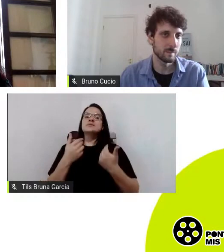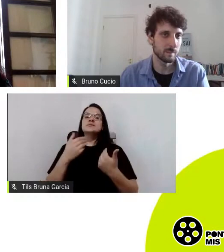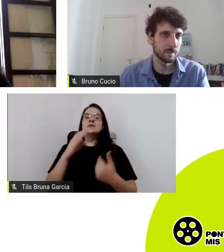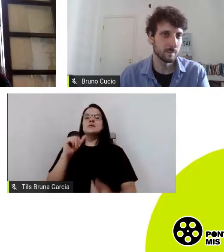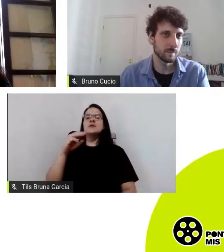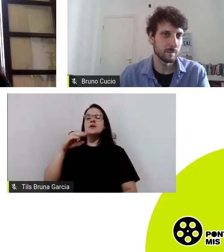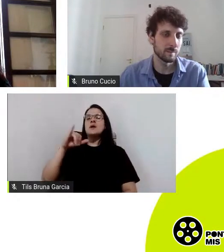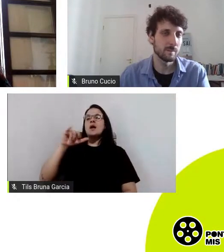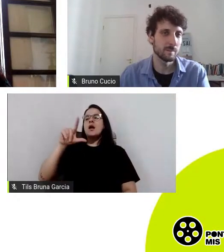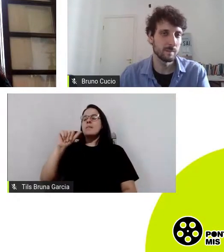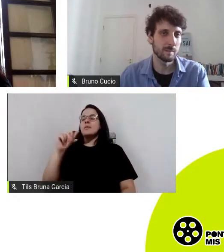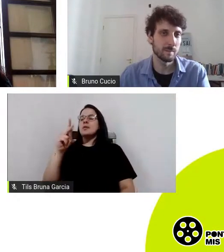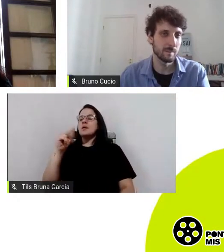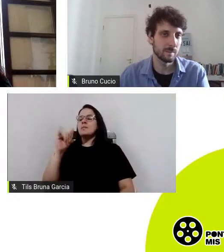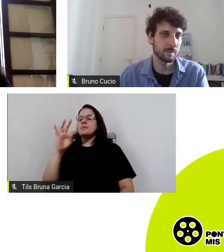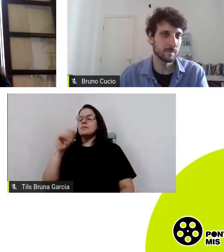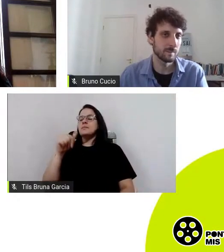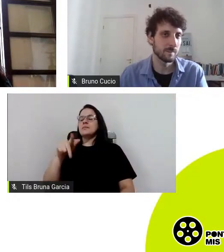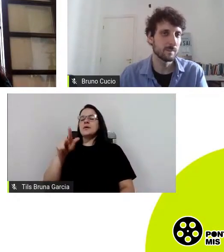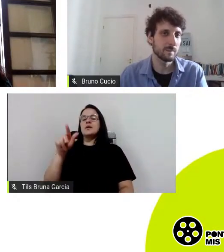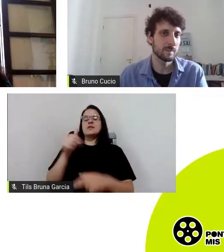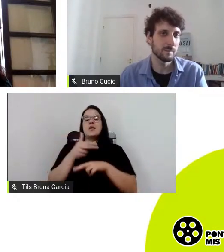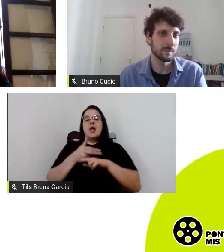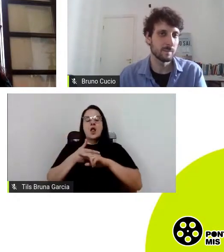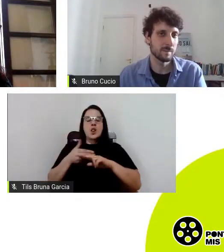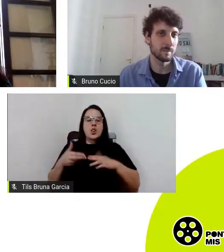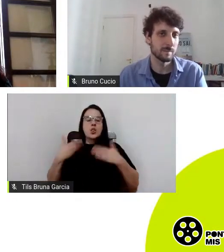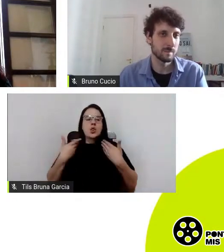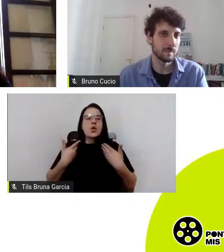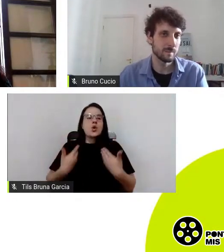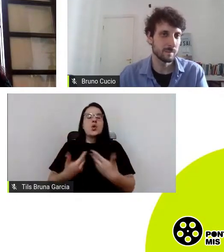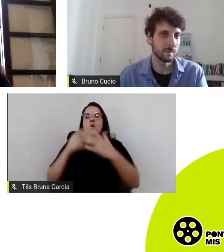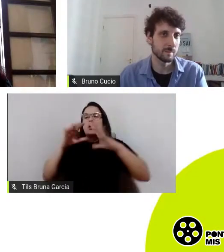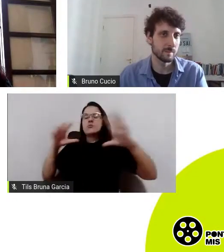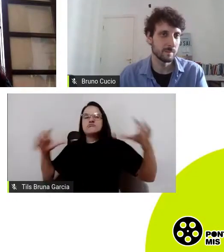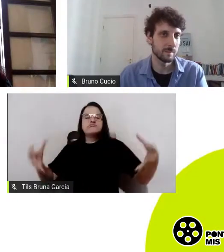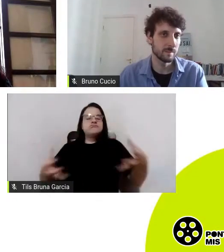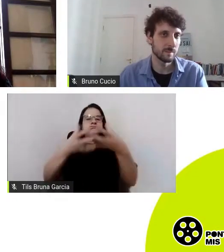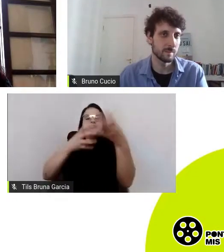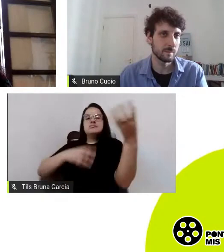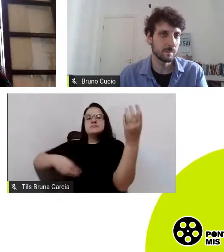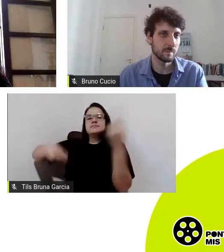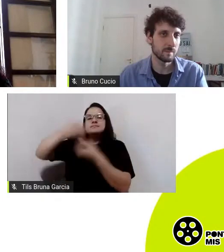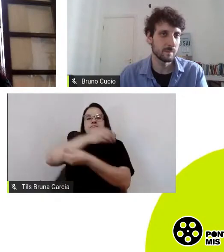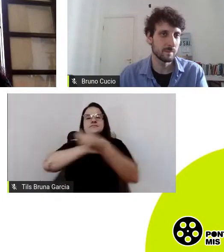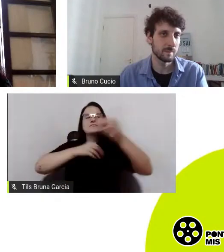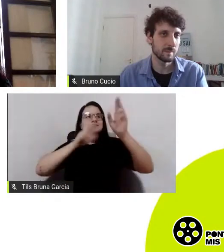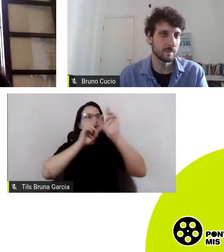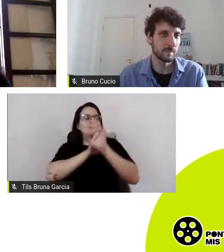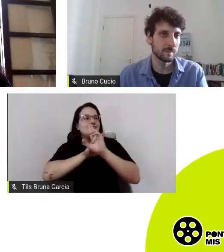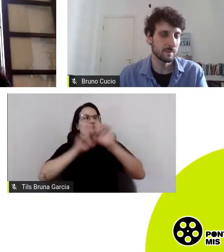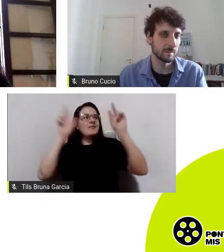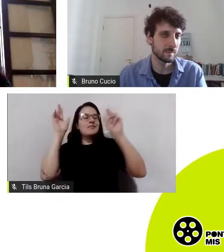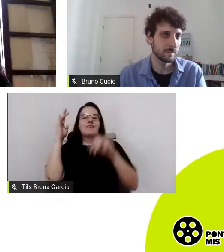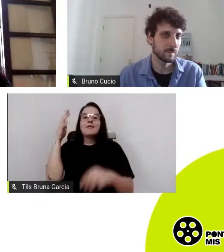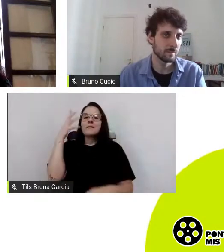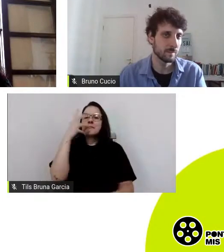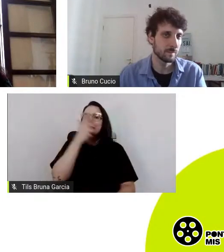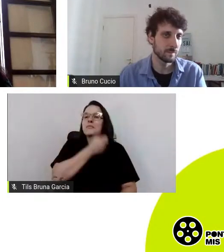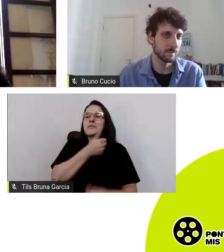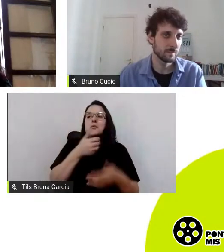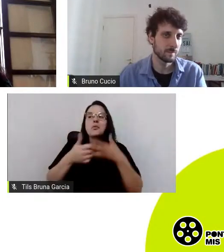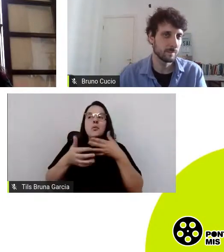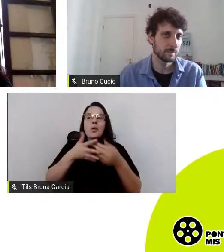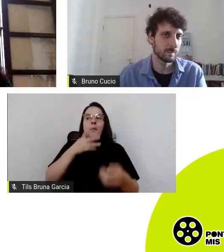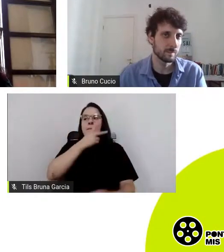Billie Holiday junta tudo num lugar só e produz uma coisa de rara beleza, comovente para qualquer um,